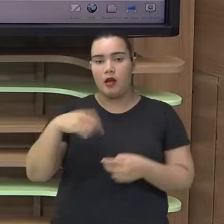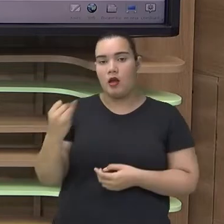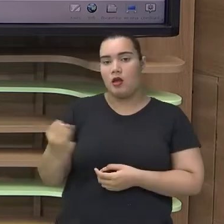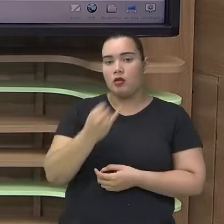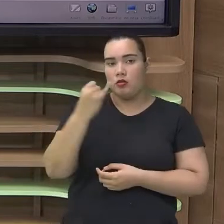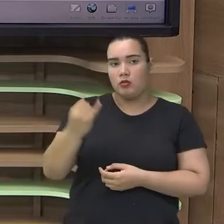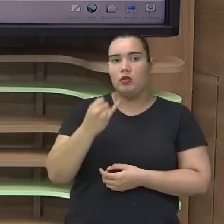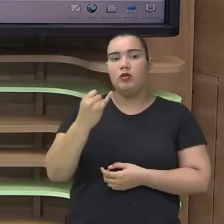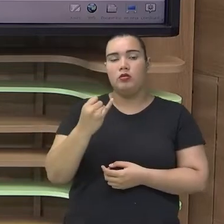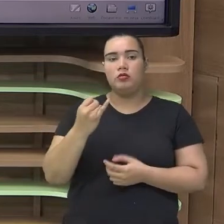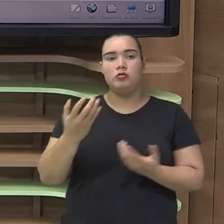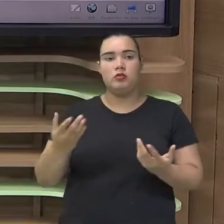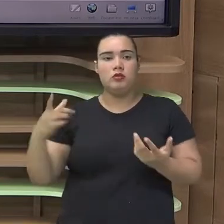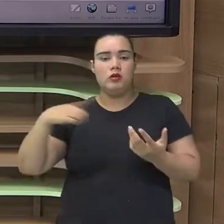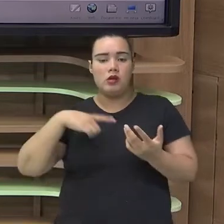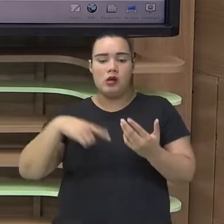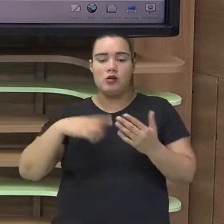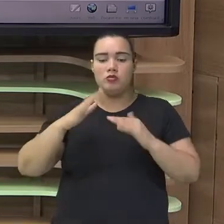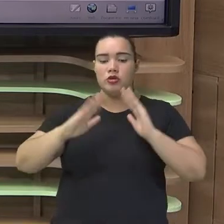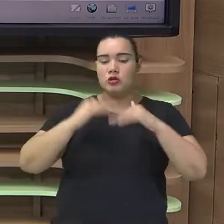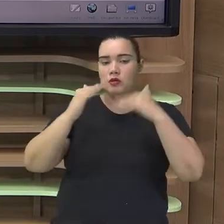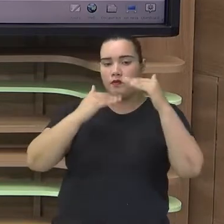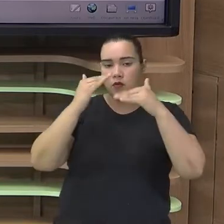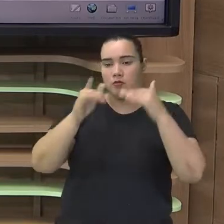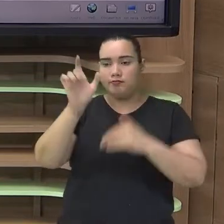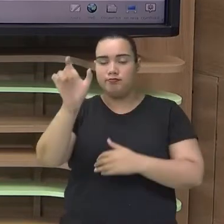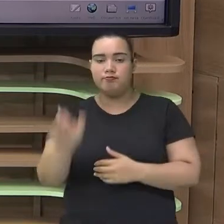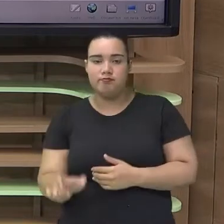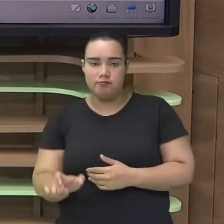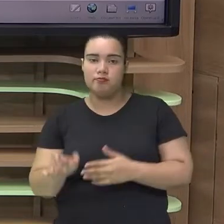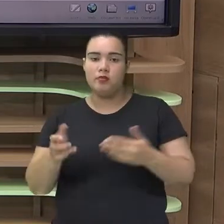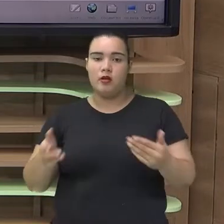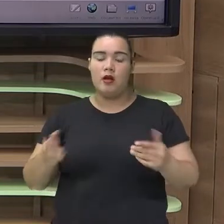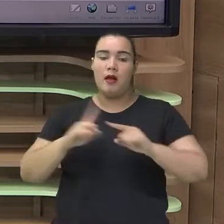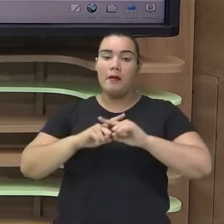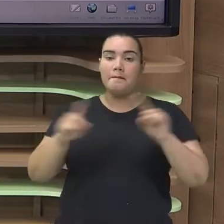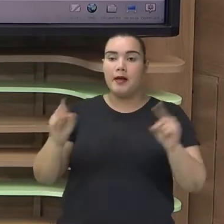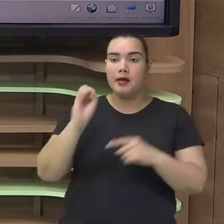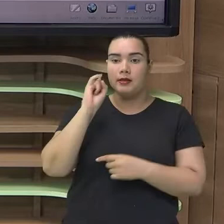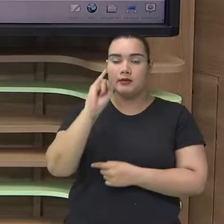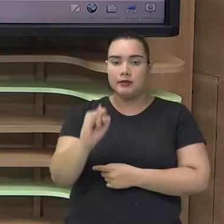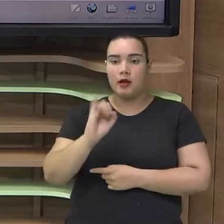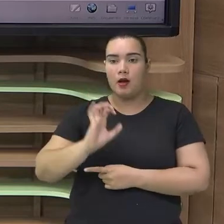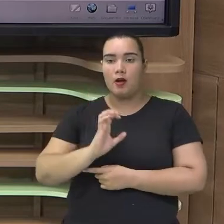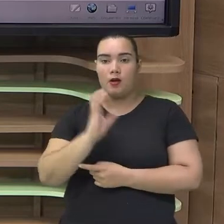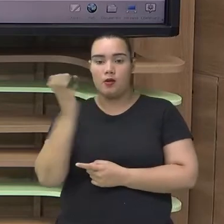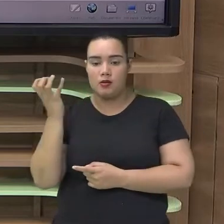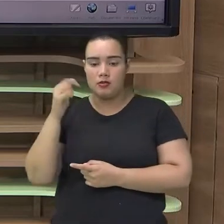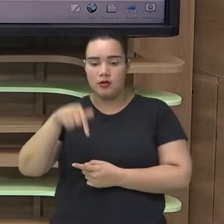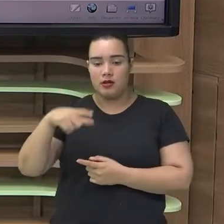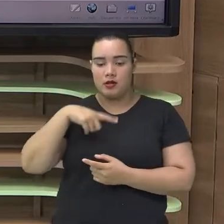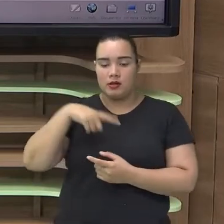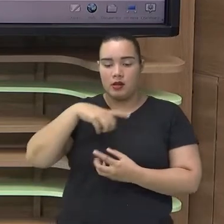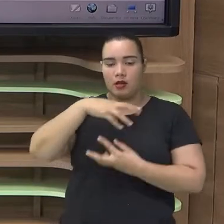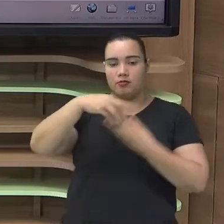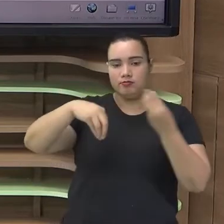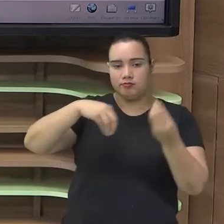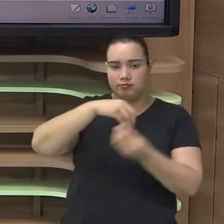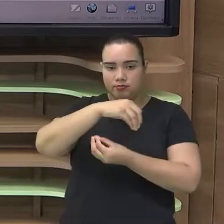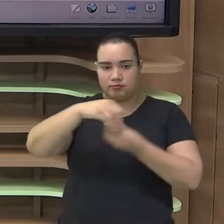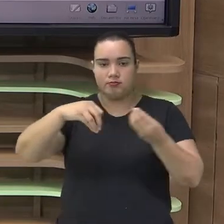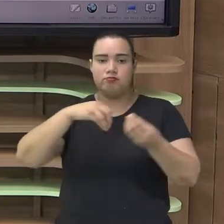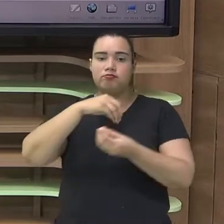por todo o desenvolvimento do indivíduo. Mas se algo ocorre nessa transcrição,